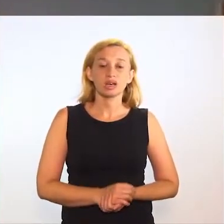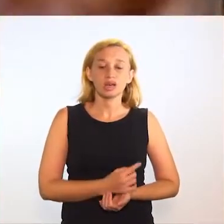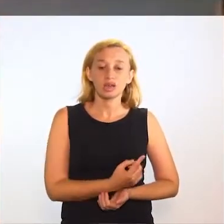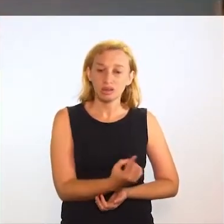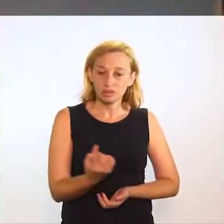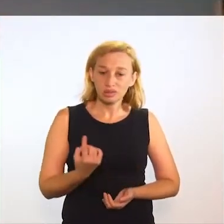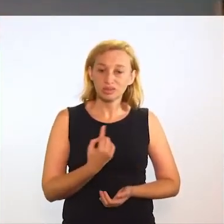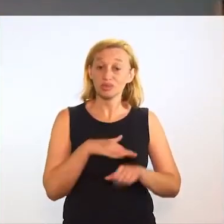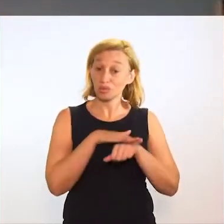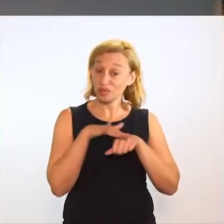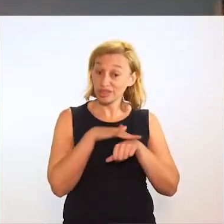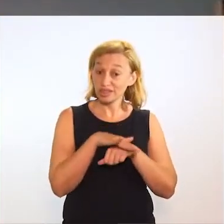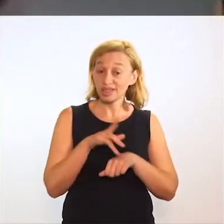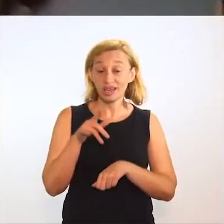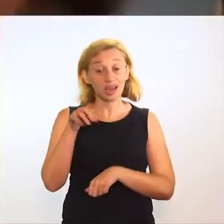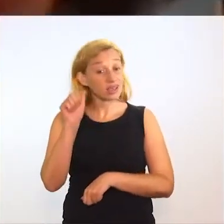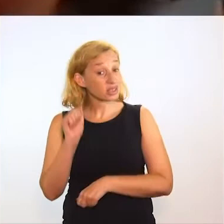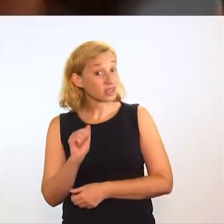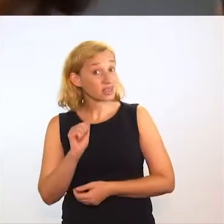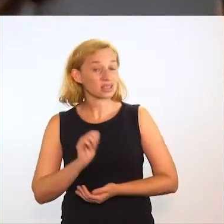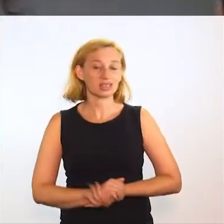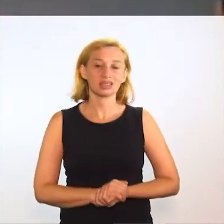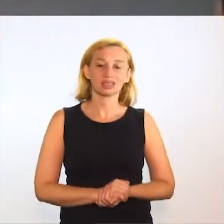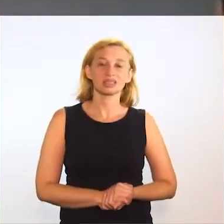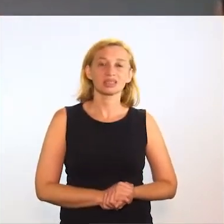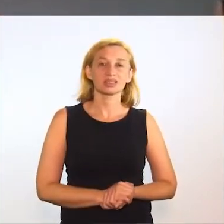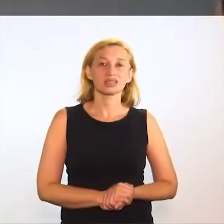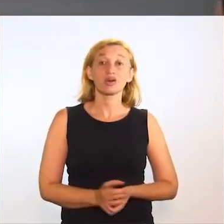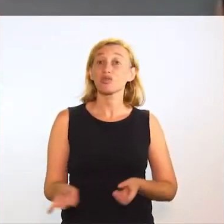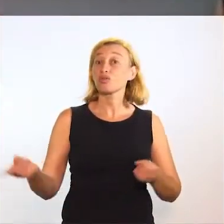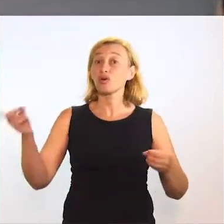Rodando a roda, Ana!